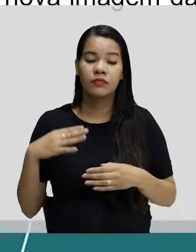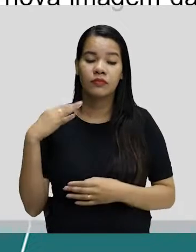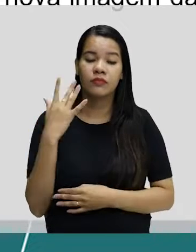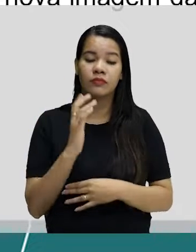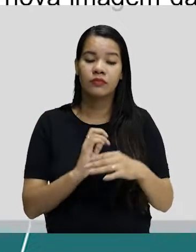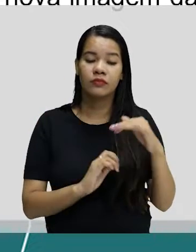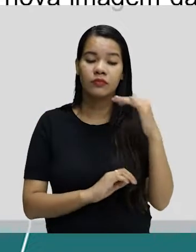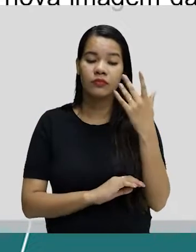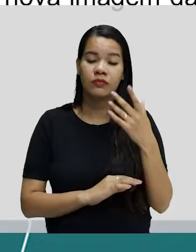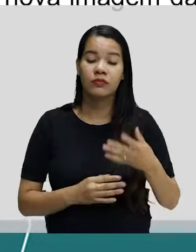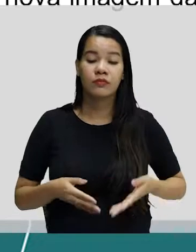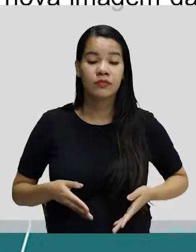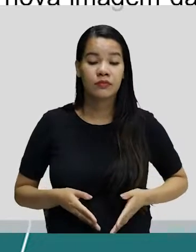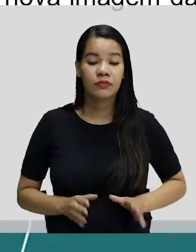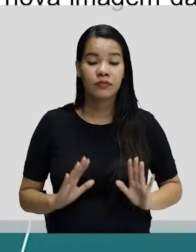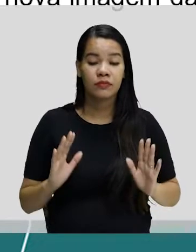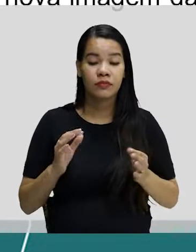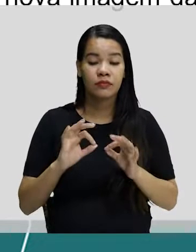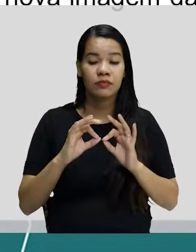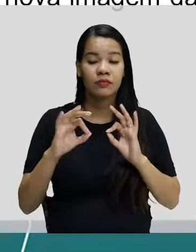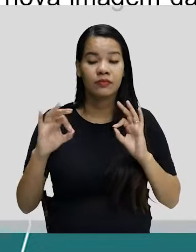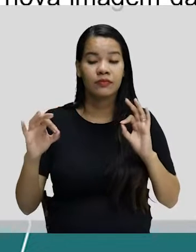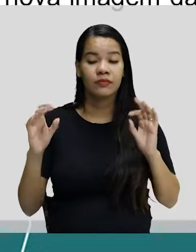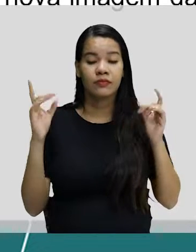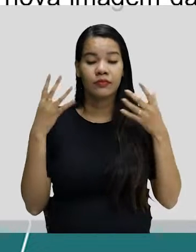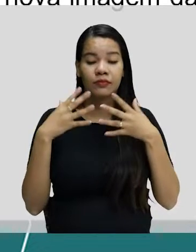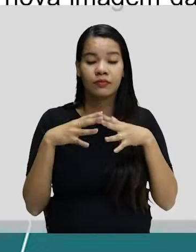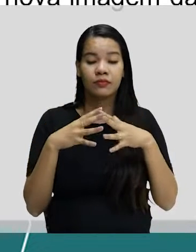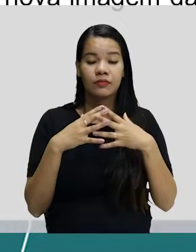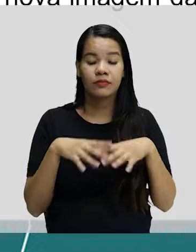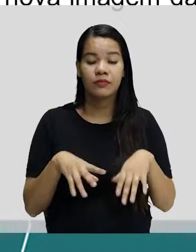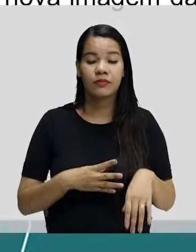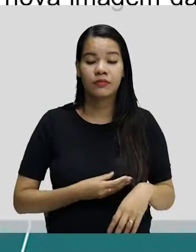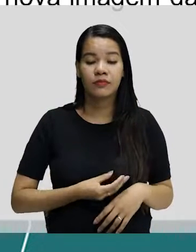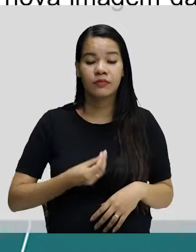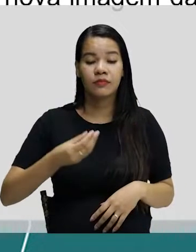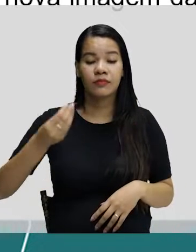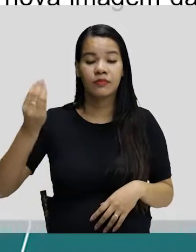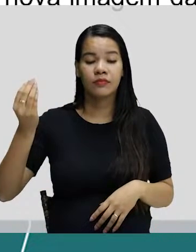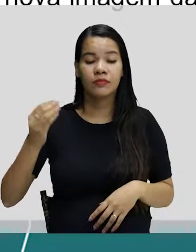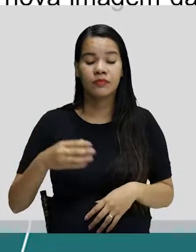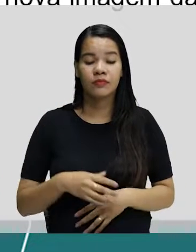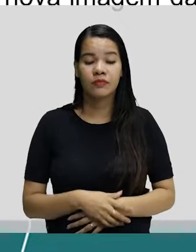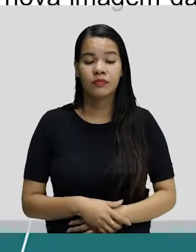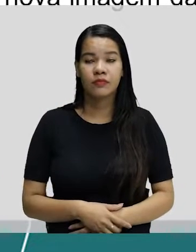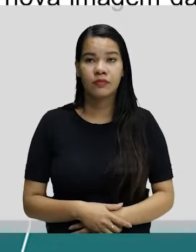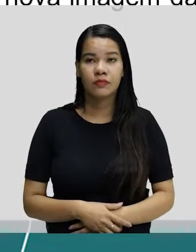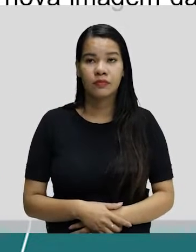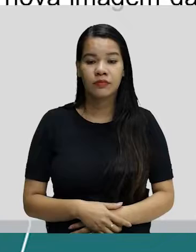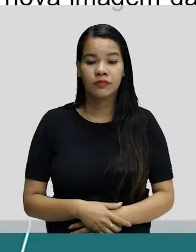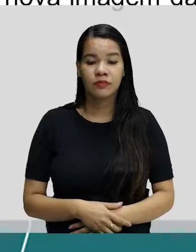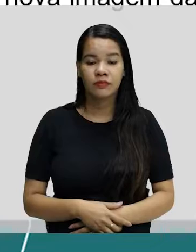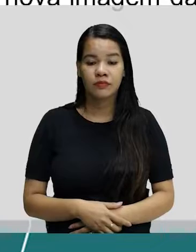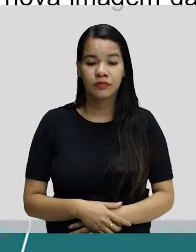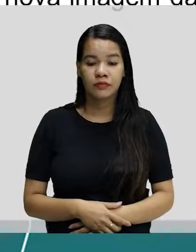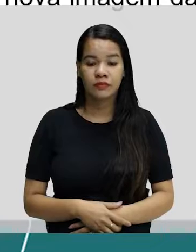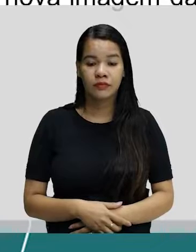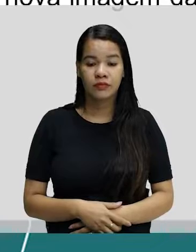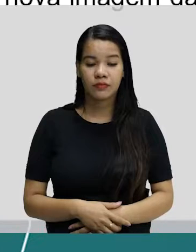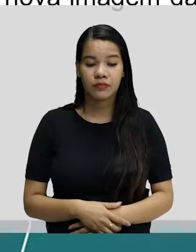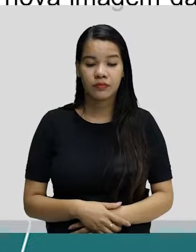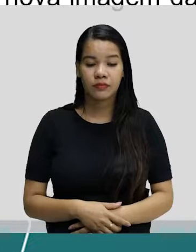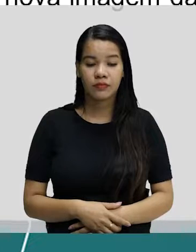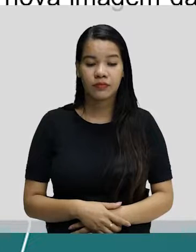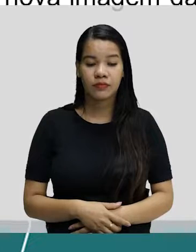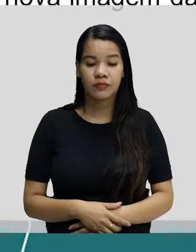nasceram nas minhas longas e confusas viagens, investigações filosóficas, a partir do conhecimento relativo à filosofia,